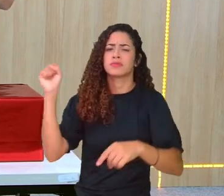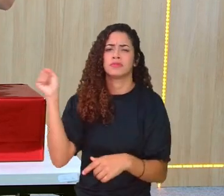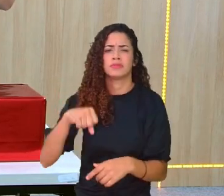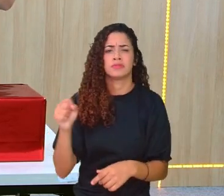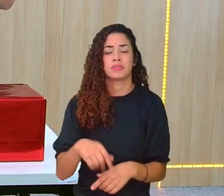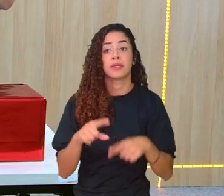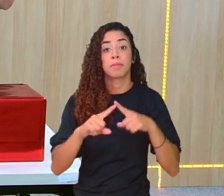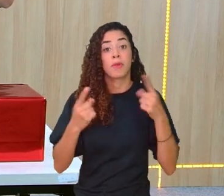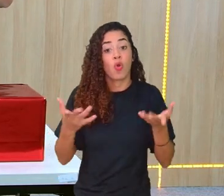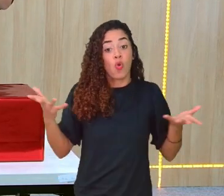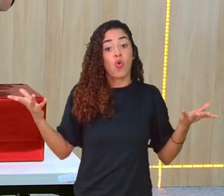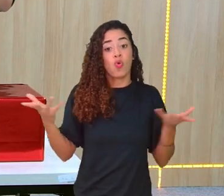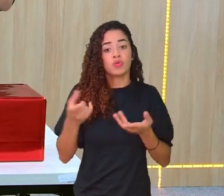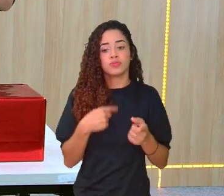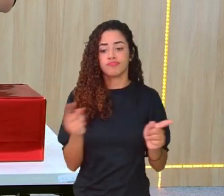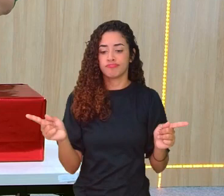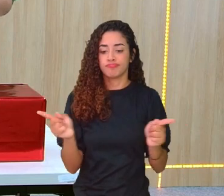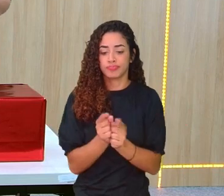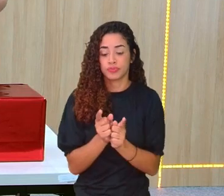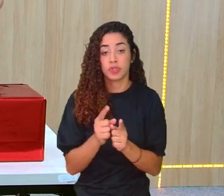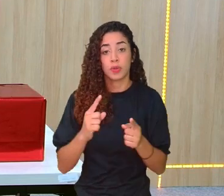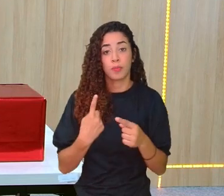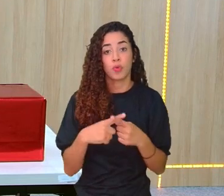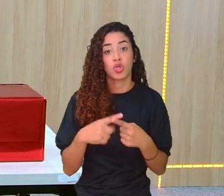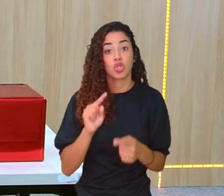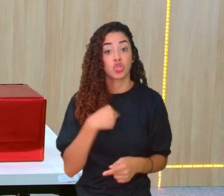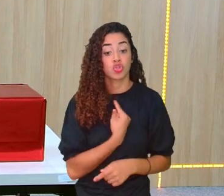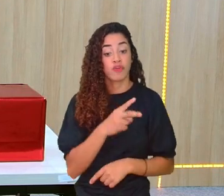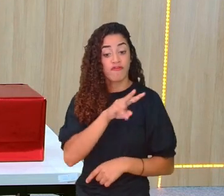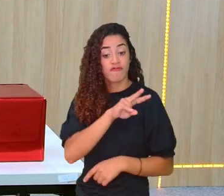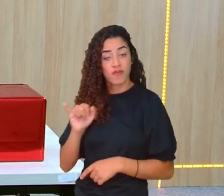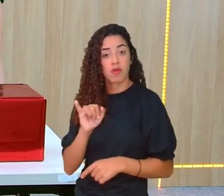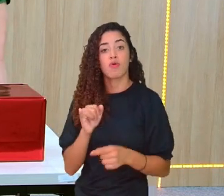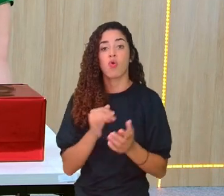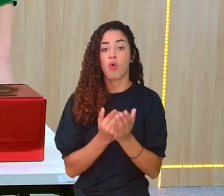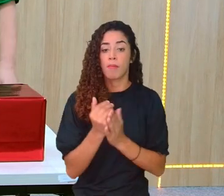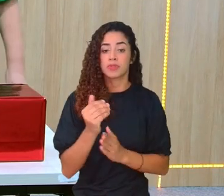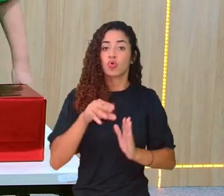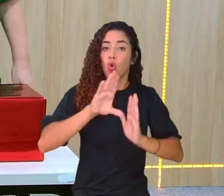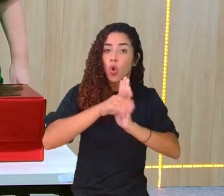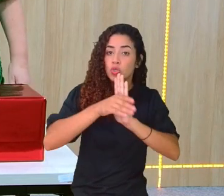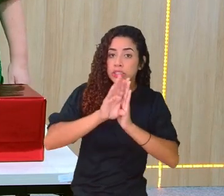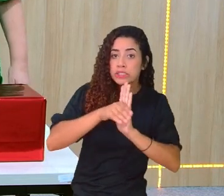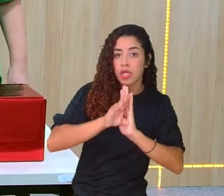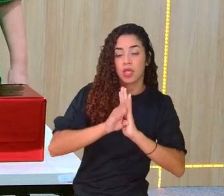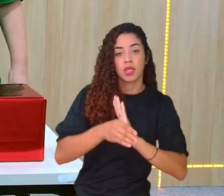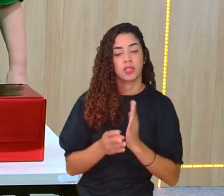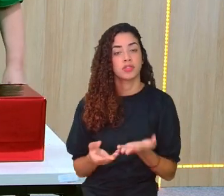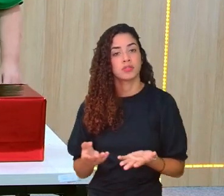fiz um recorte menor, porque a gente vai começar com os conceitos. A gente vai